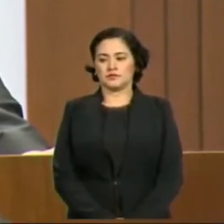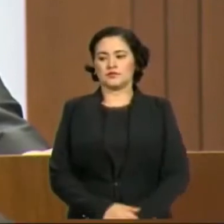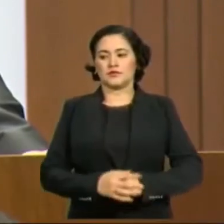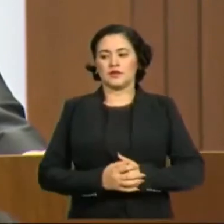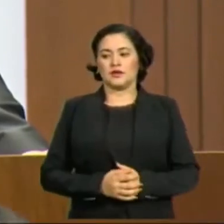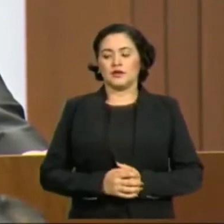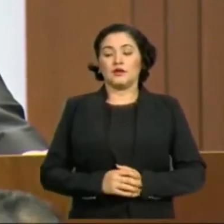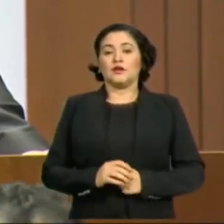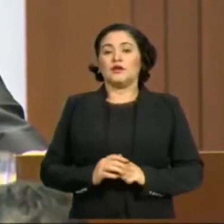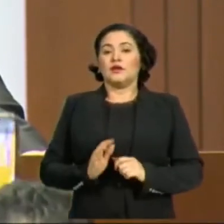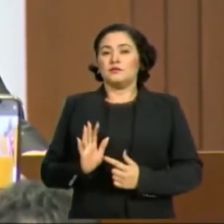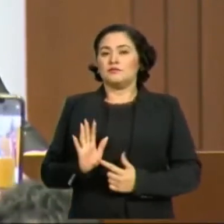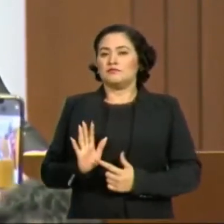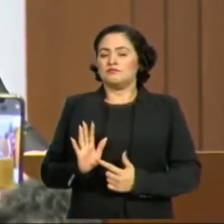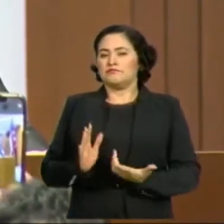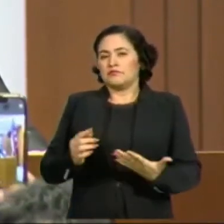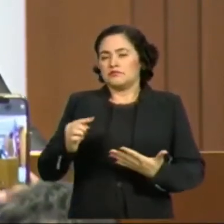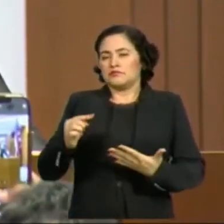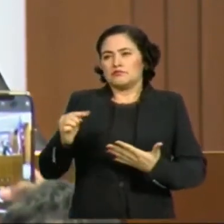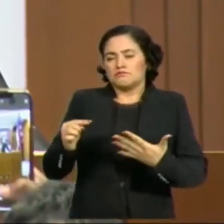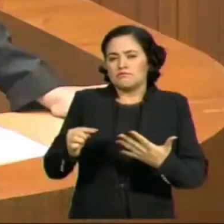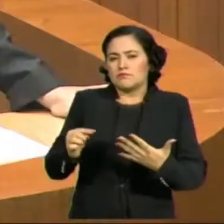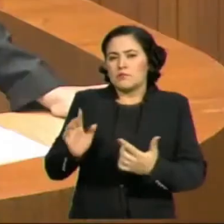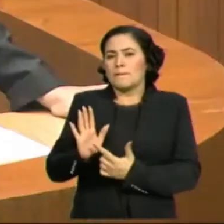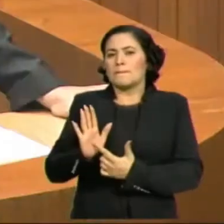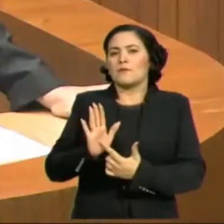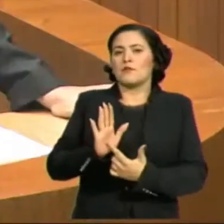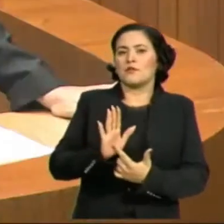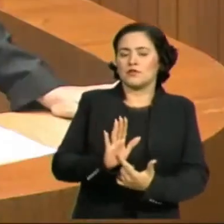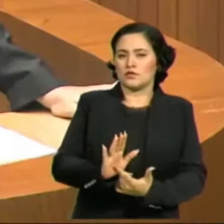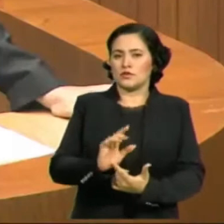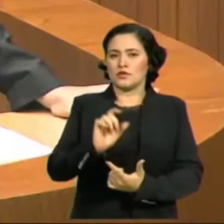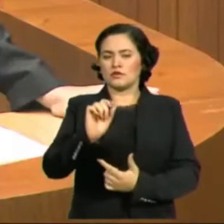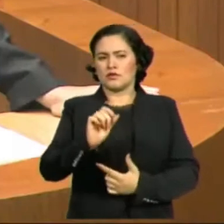exercer determinada função. É